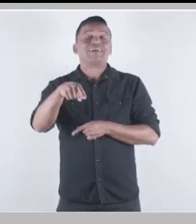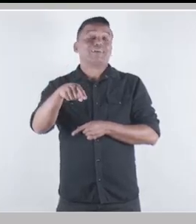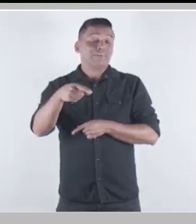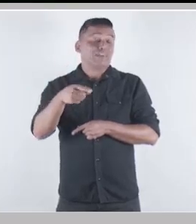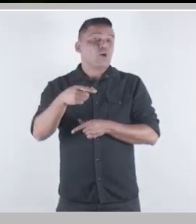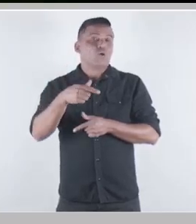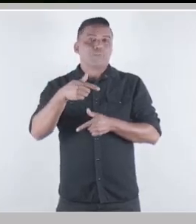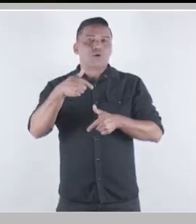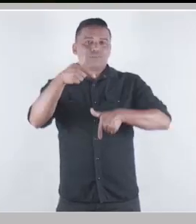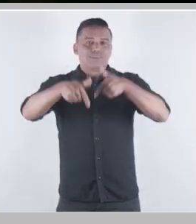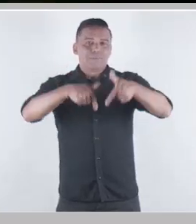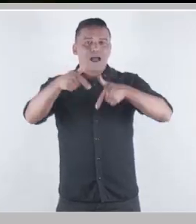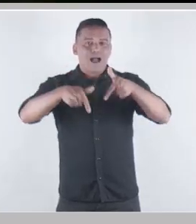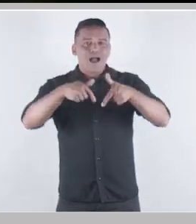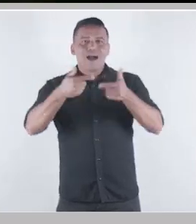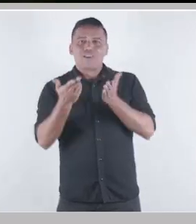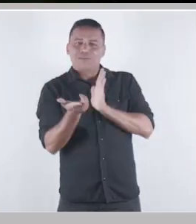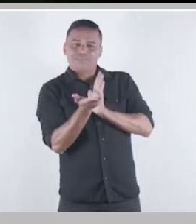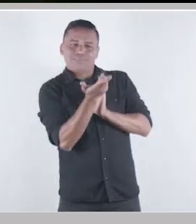tem absorvido